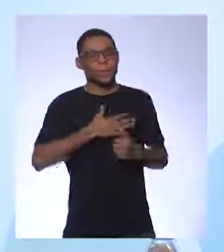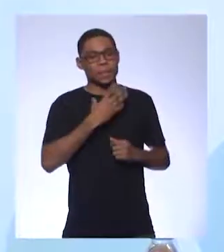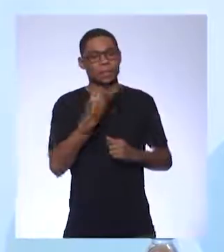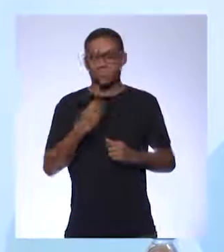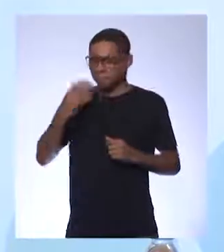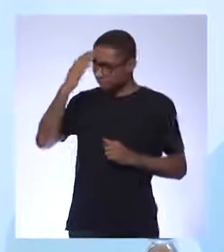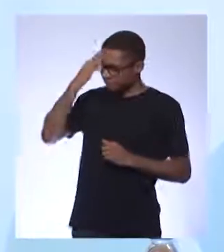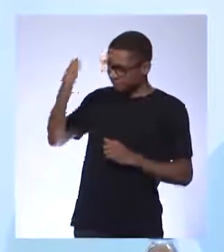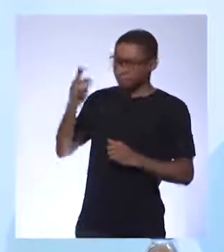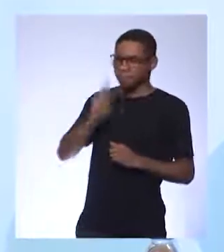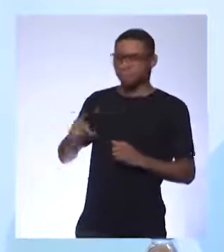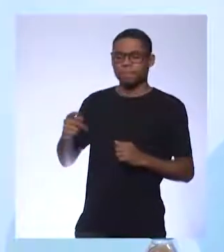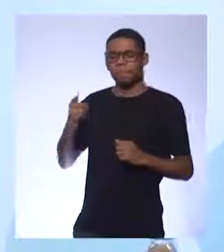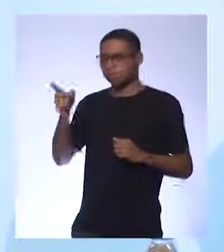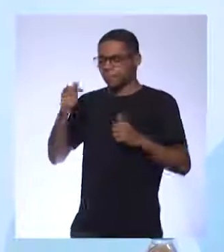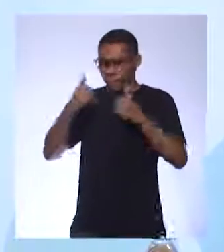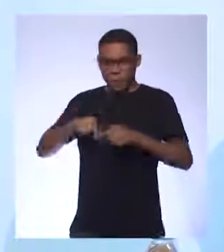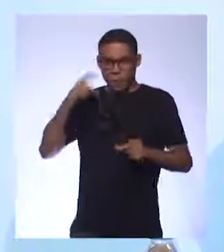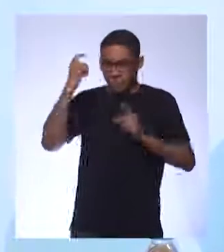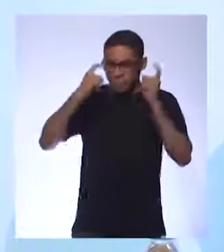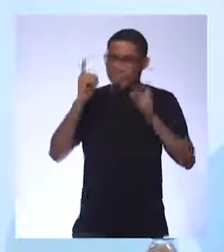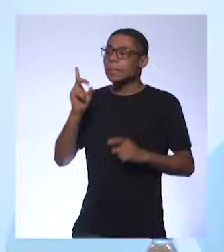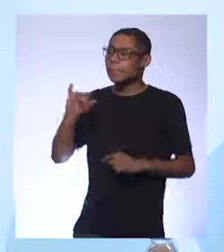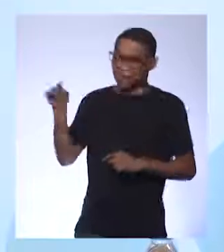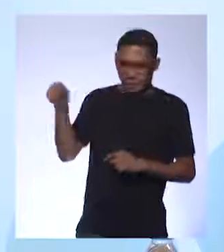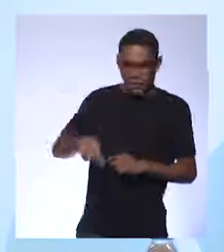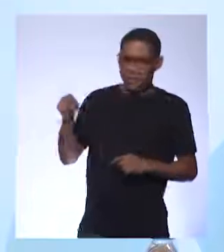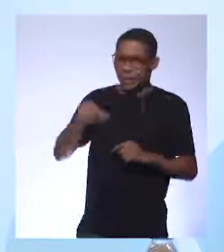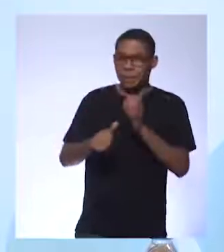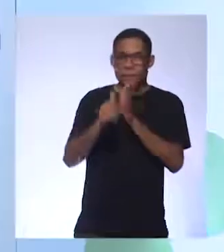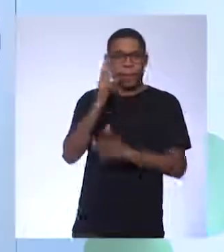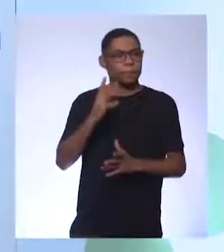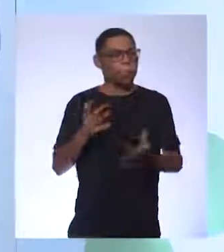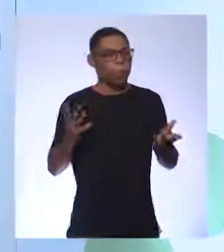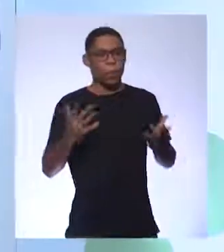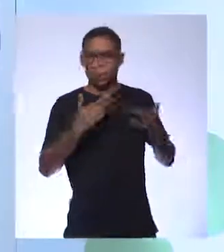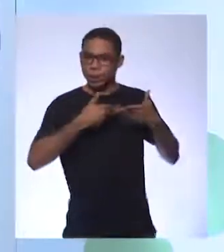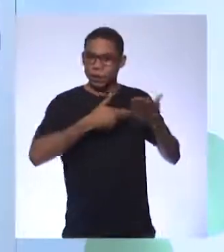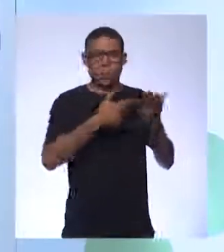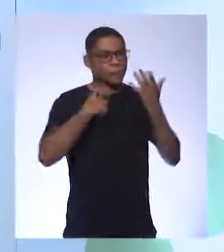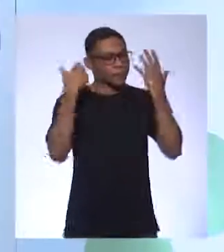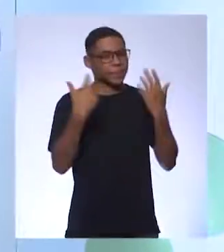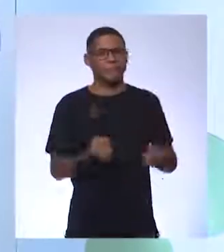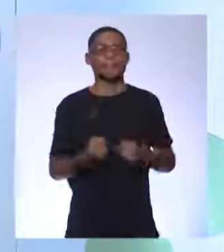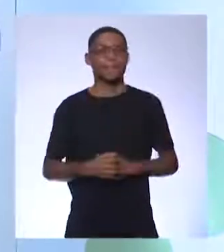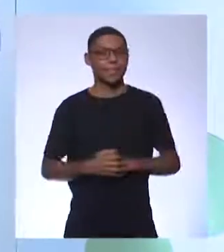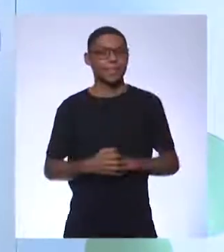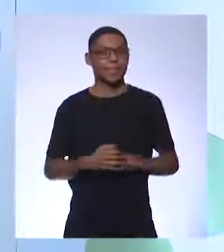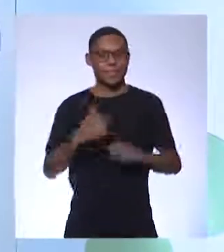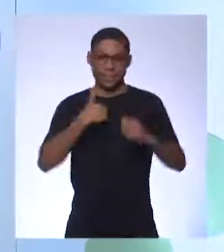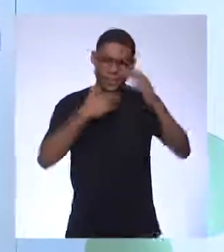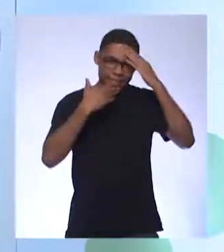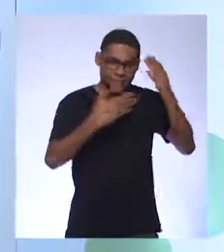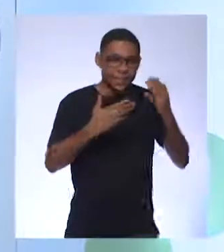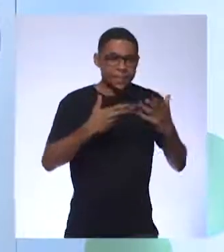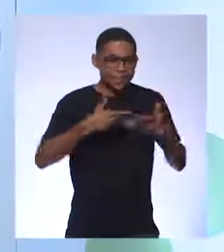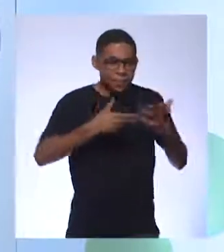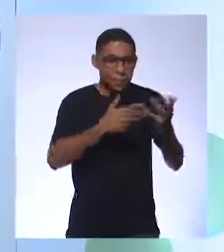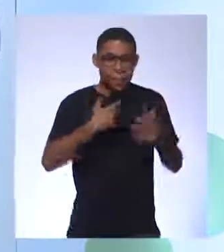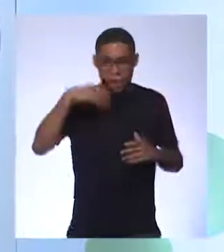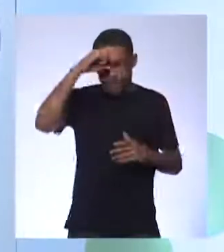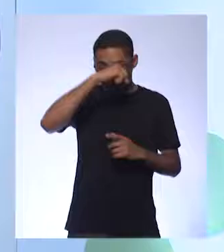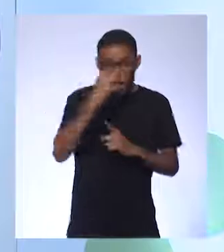professor. Não fique preocupado que você virá mais vezes. Olha, eu sou amostrado. Chamar, eu tô por aqui. Eu adoro esses convites. Aprender a arte